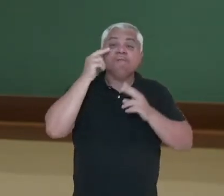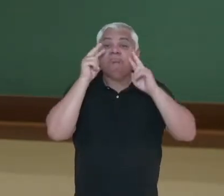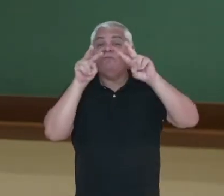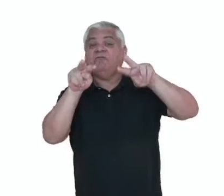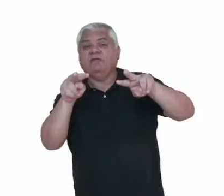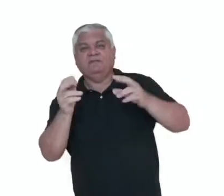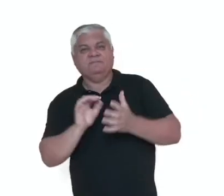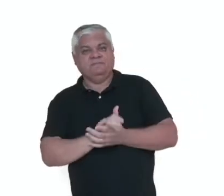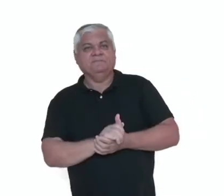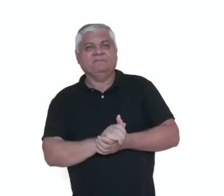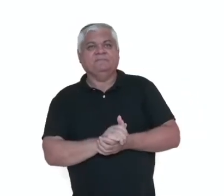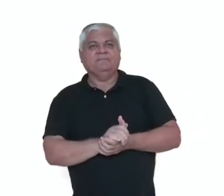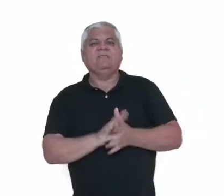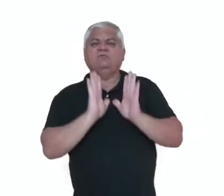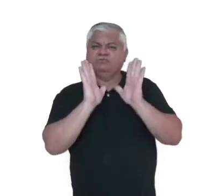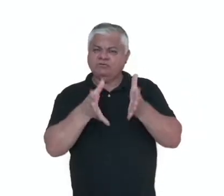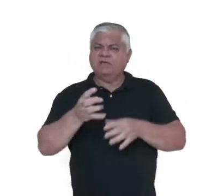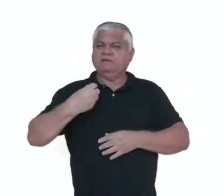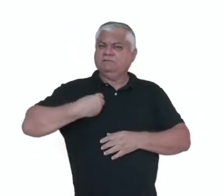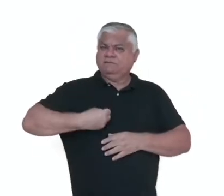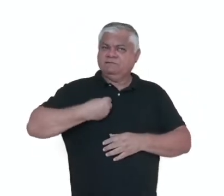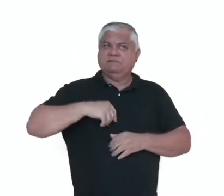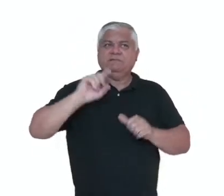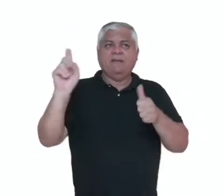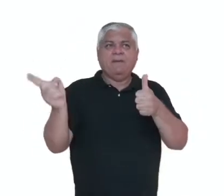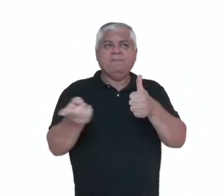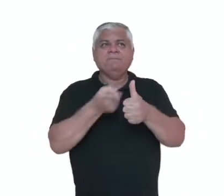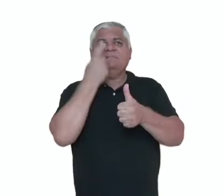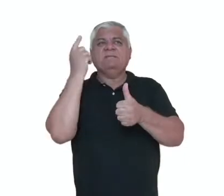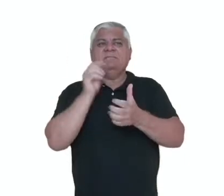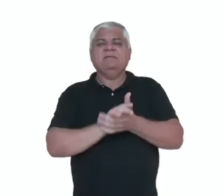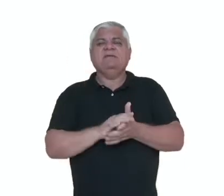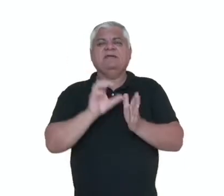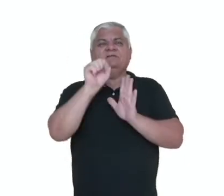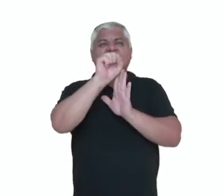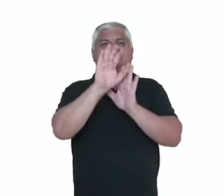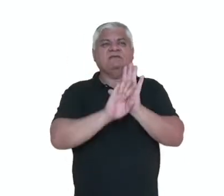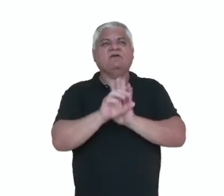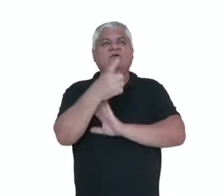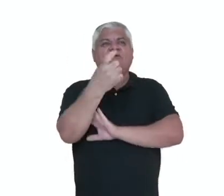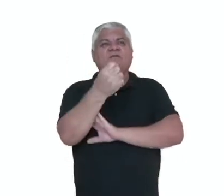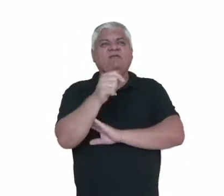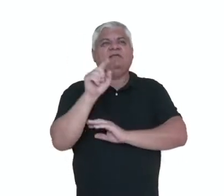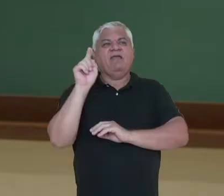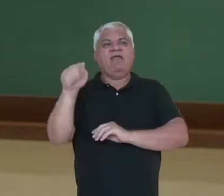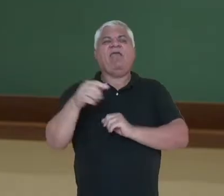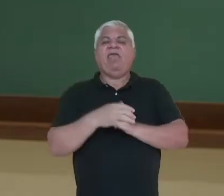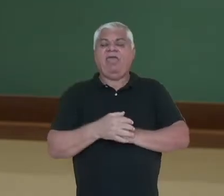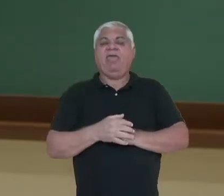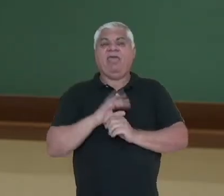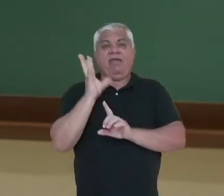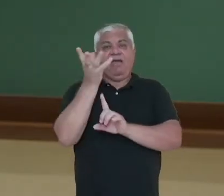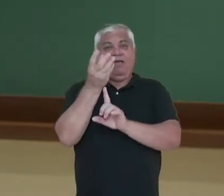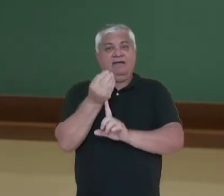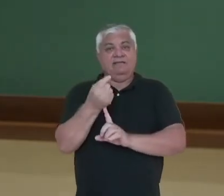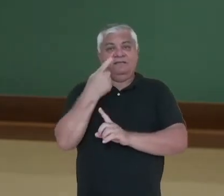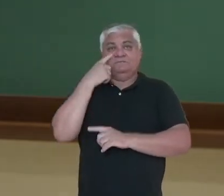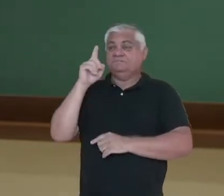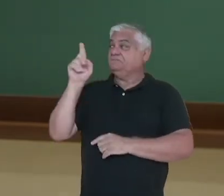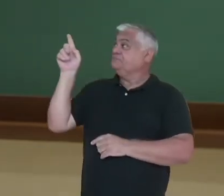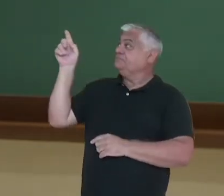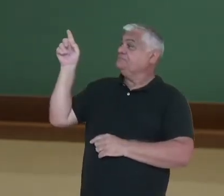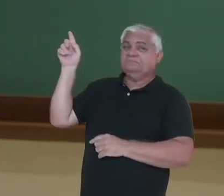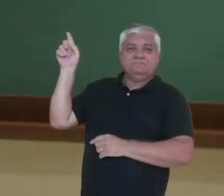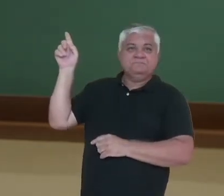nós temos a performance já existia nessa época, porém era só na segunda metade do século XX que veio ser reconhecida como categoria individual de arte. Nós temos aqui a